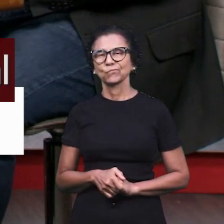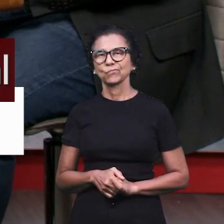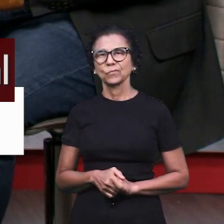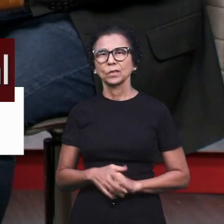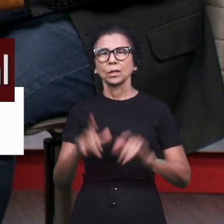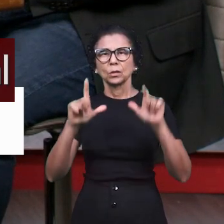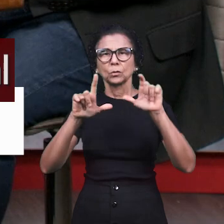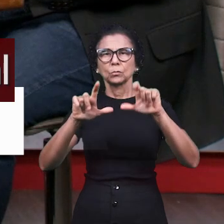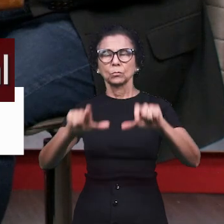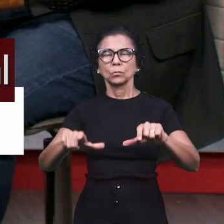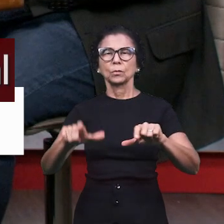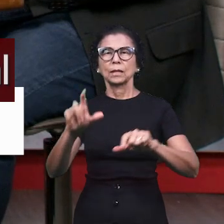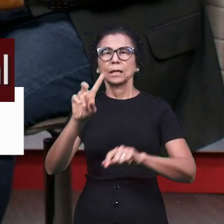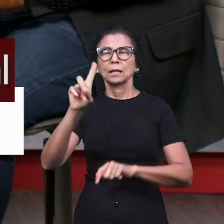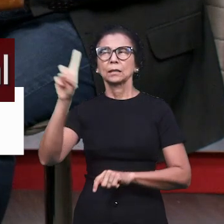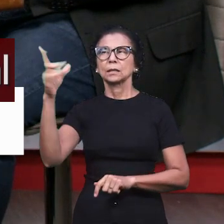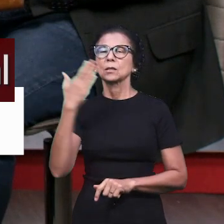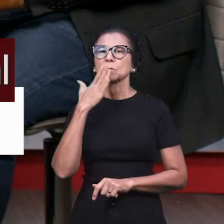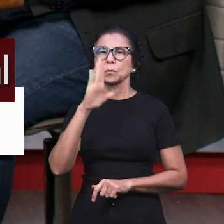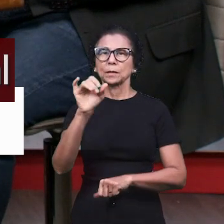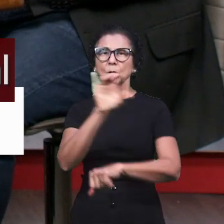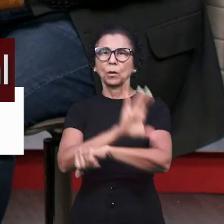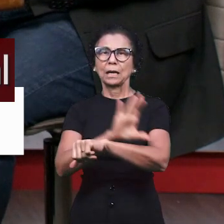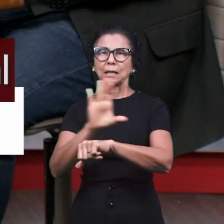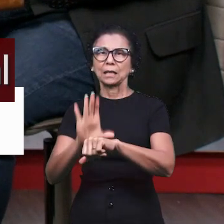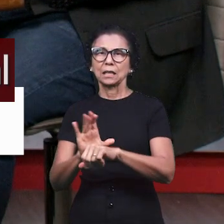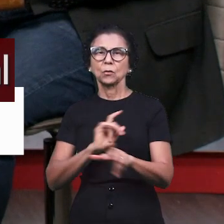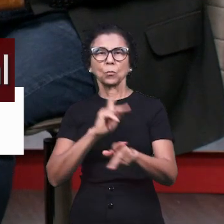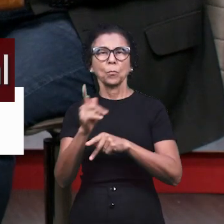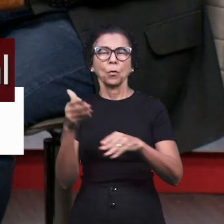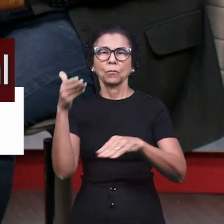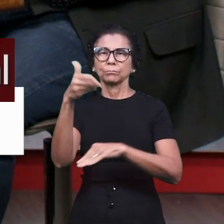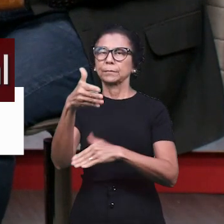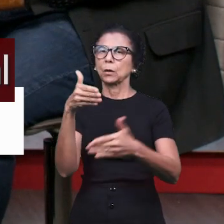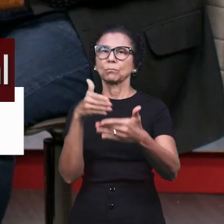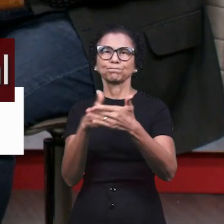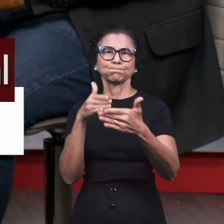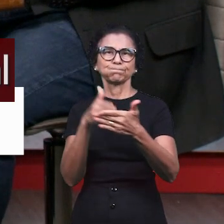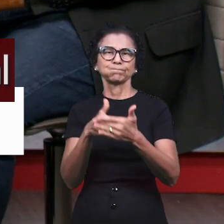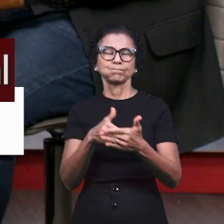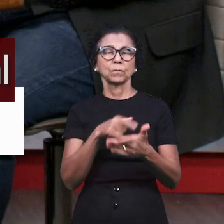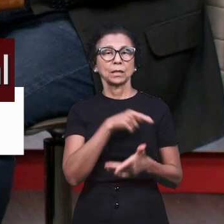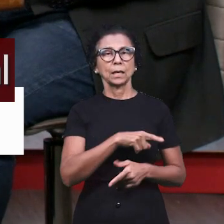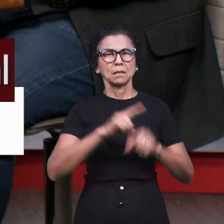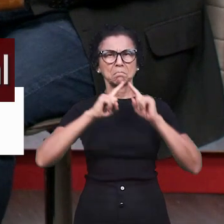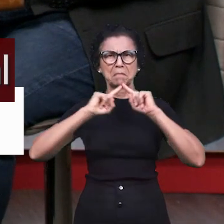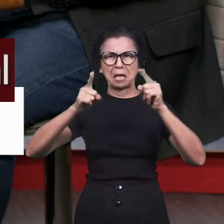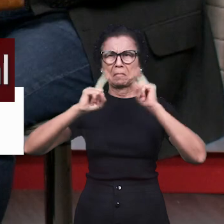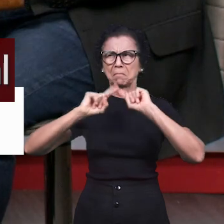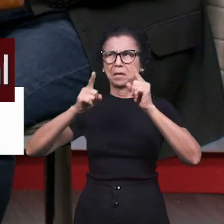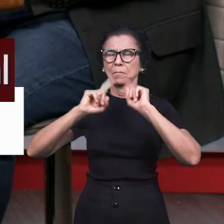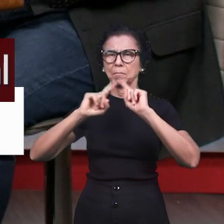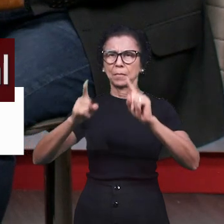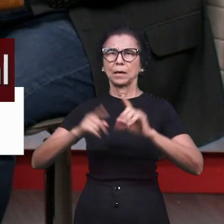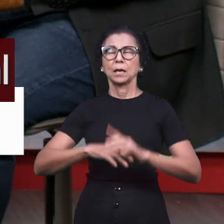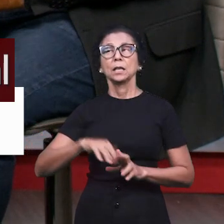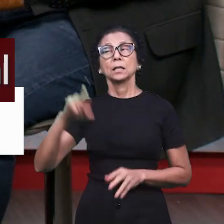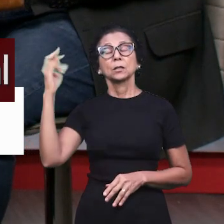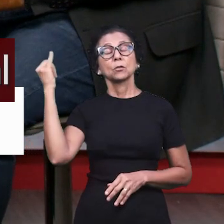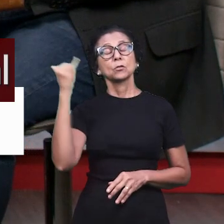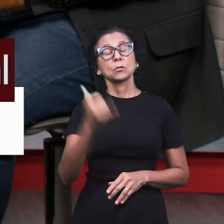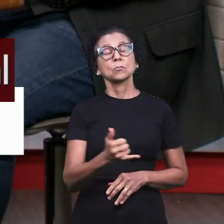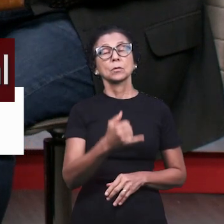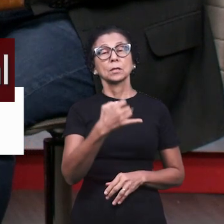terra prometida, eles murmuraram contra o Senhor e ali foi definido pelo Senhor que eles passariam